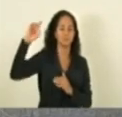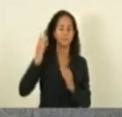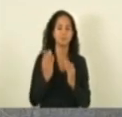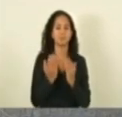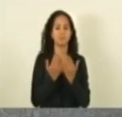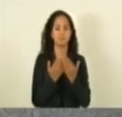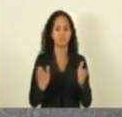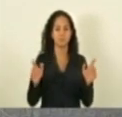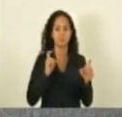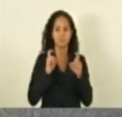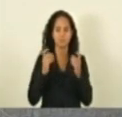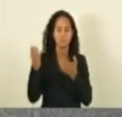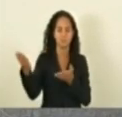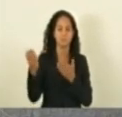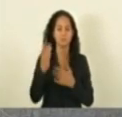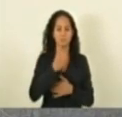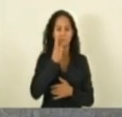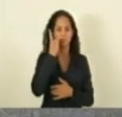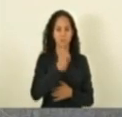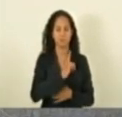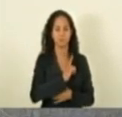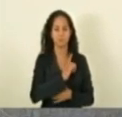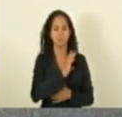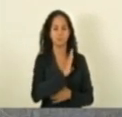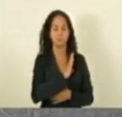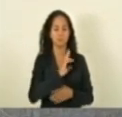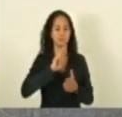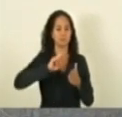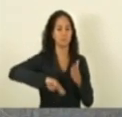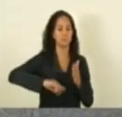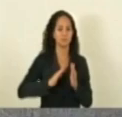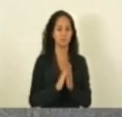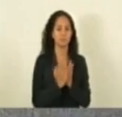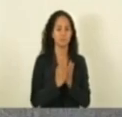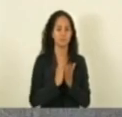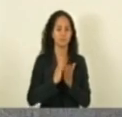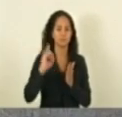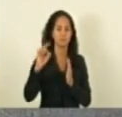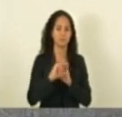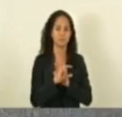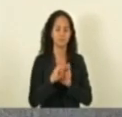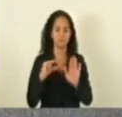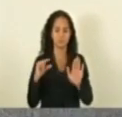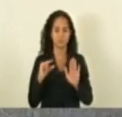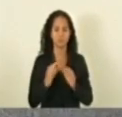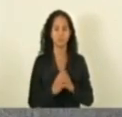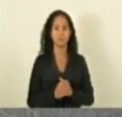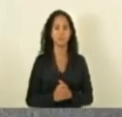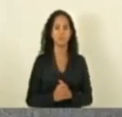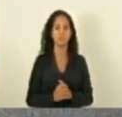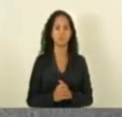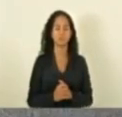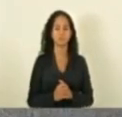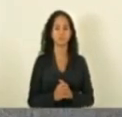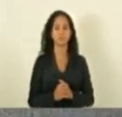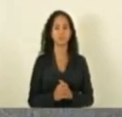esta sessão e convido o deputado Danilo Baense a proceder à leitura de um versículo da Bíblia.